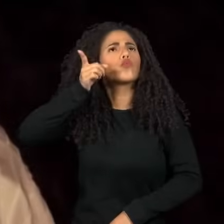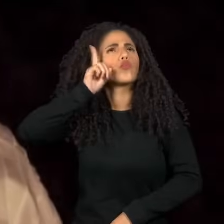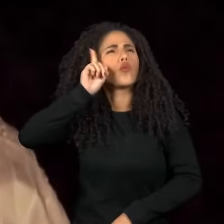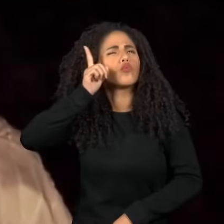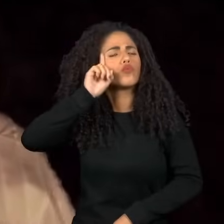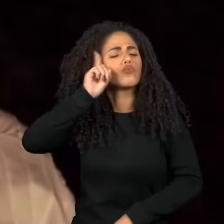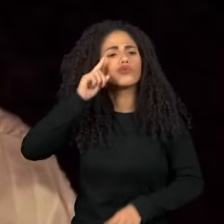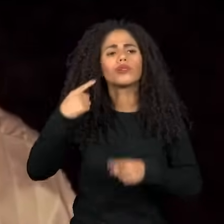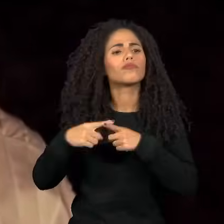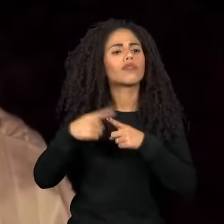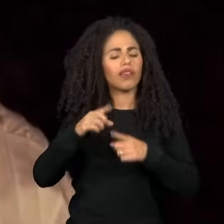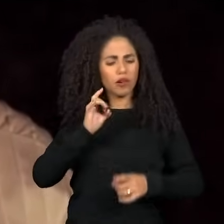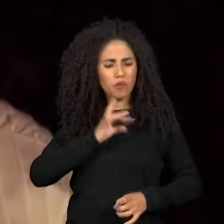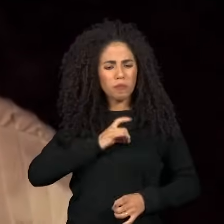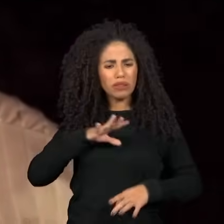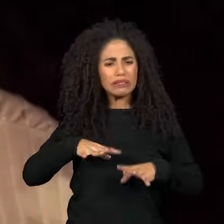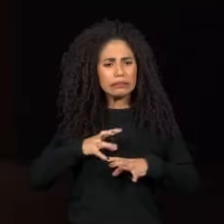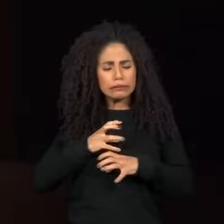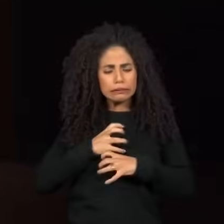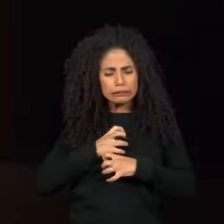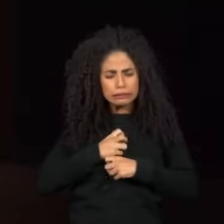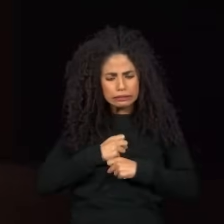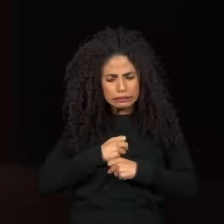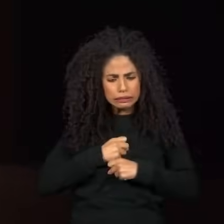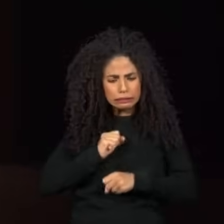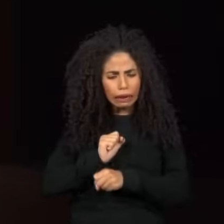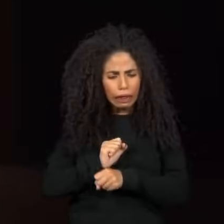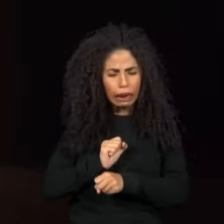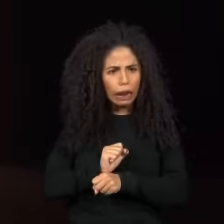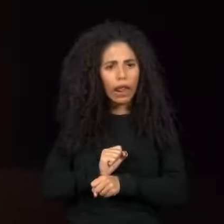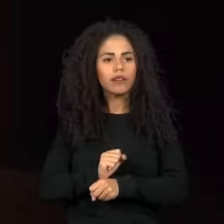sempre um medo que tenta paralisar a gente, mas a gente segue.